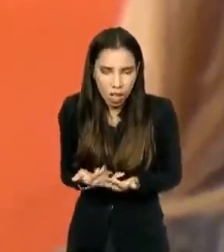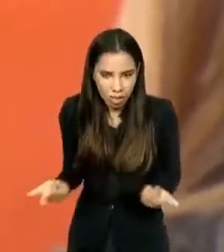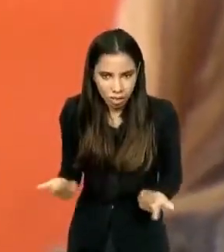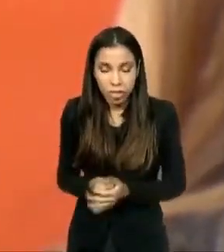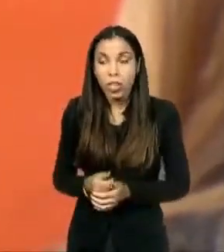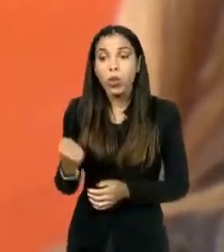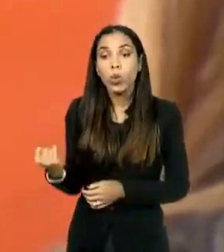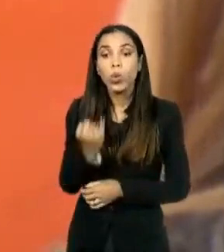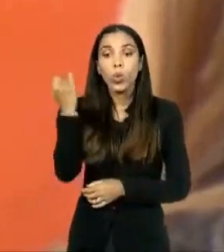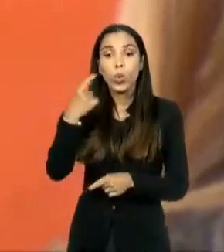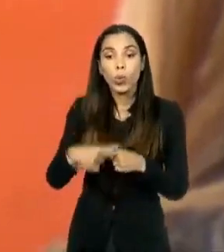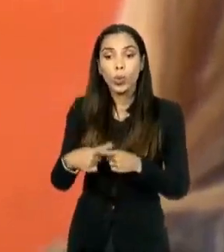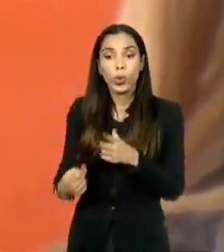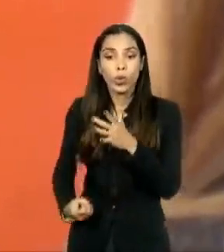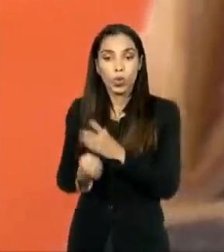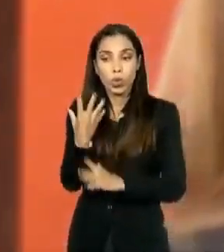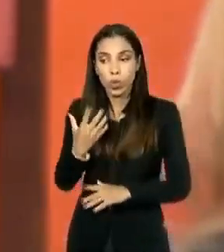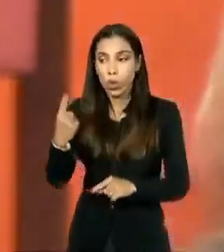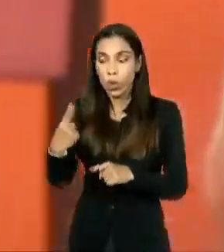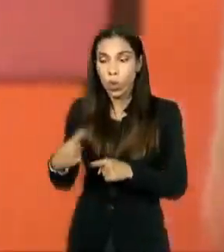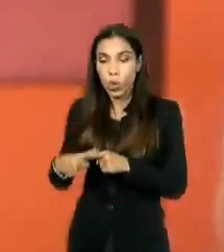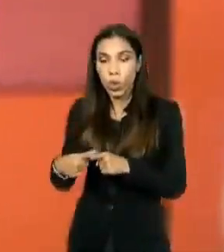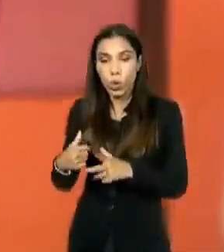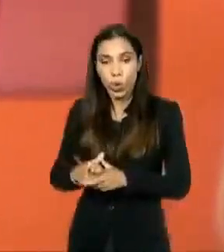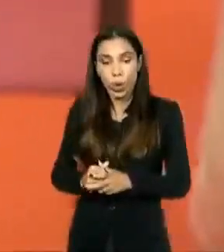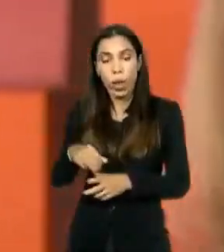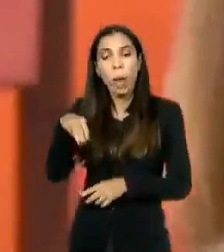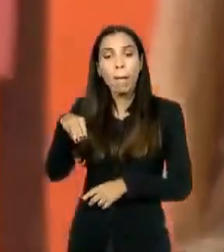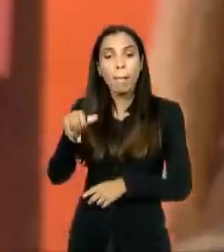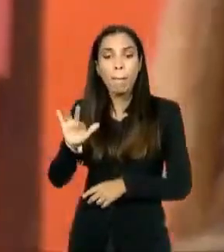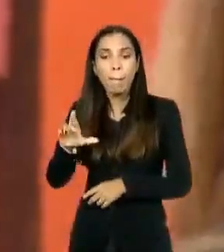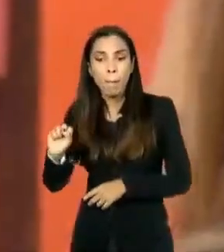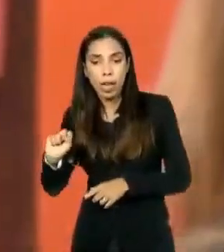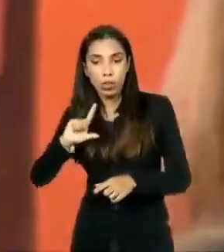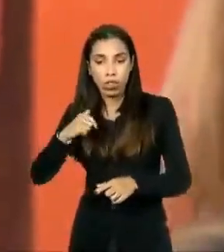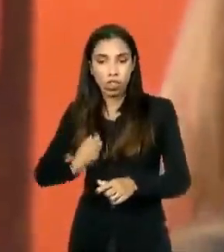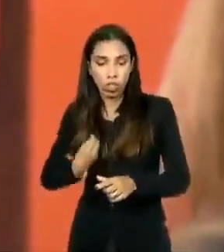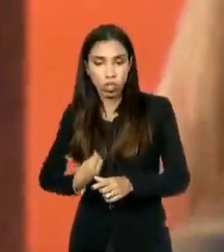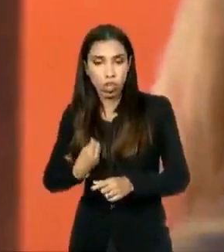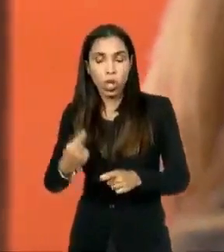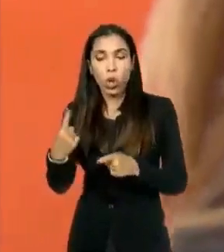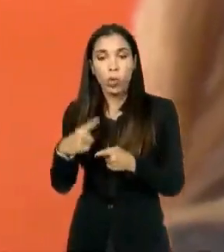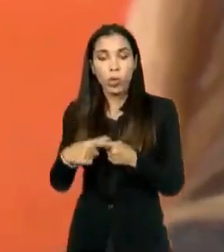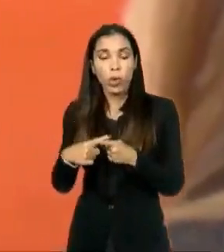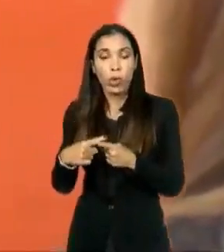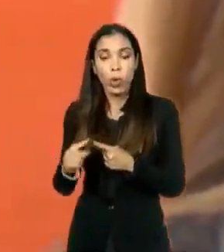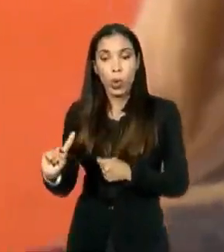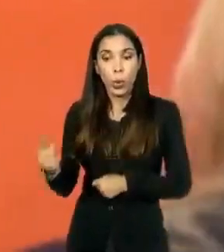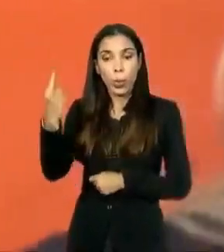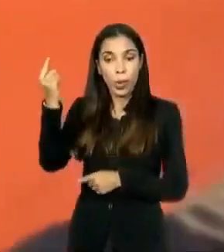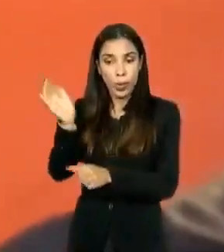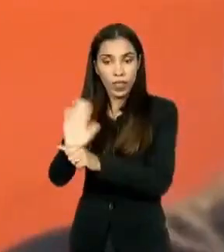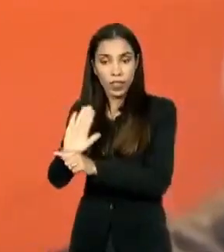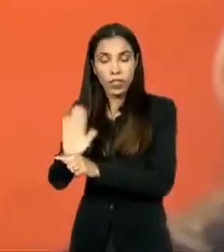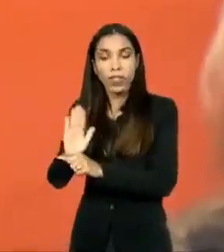Por que surgiu? Agora, por que o Marco está envolvido com isso? Porque eu fiz um primeiro filme também na